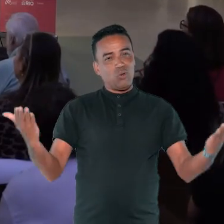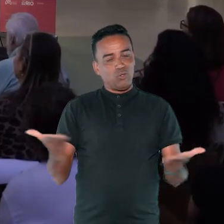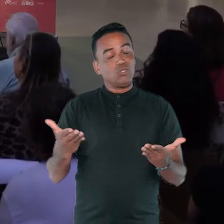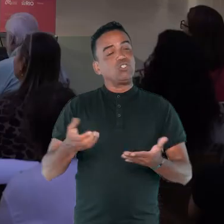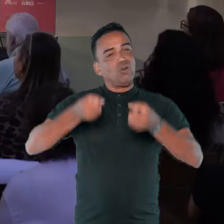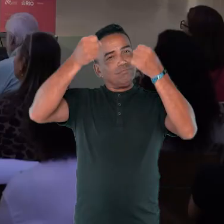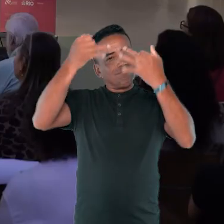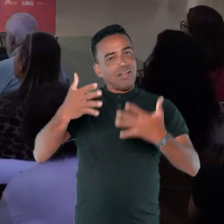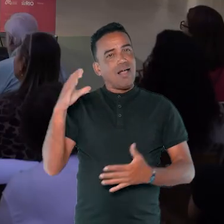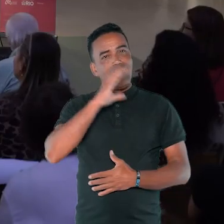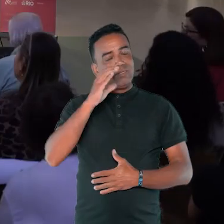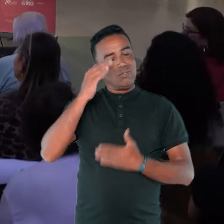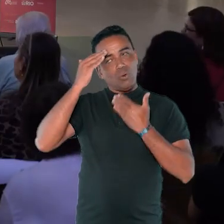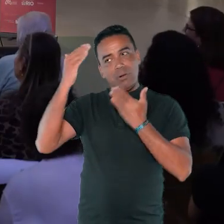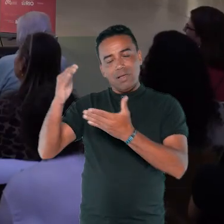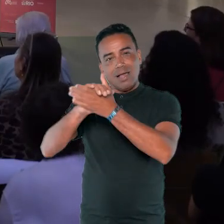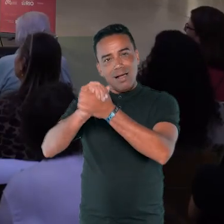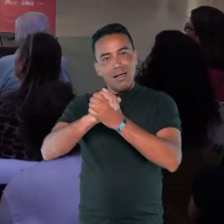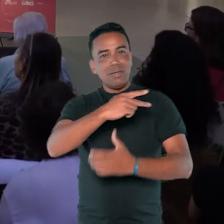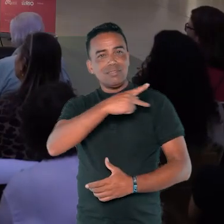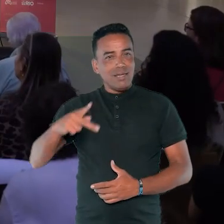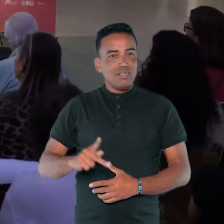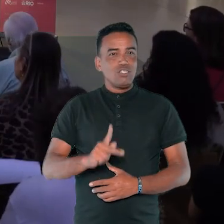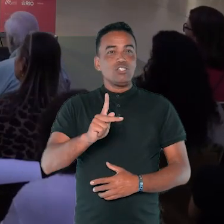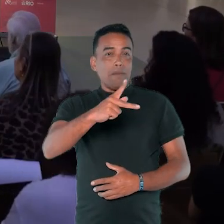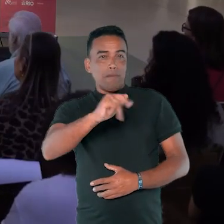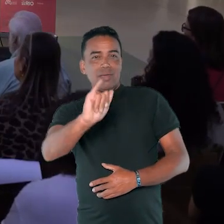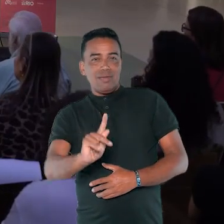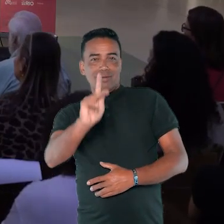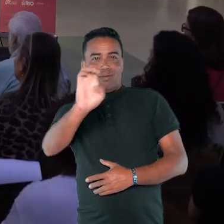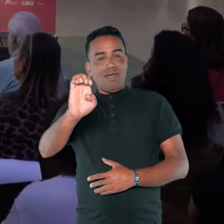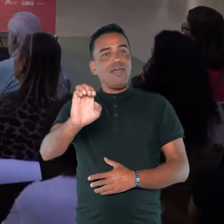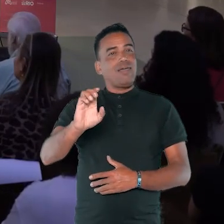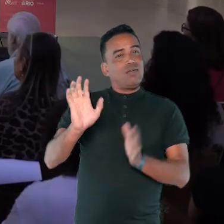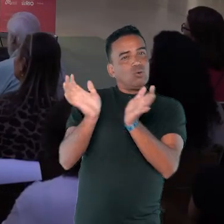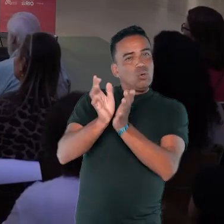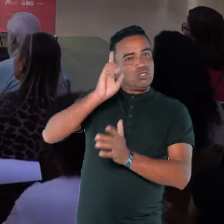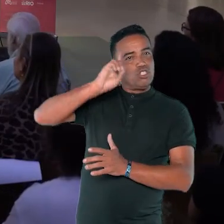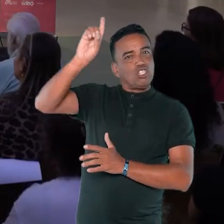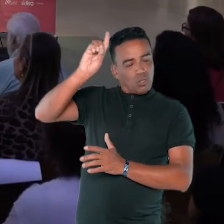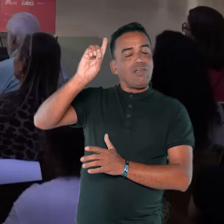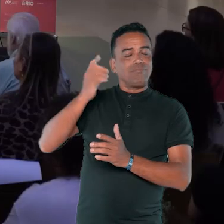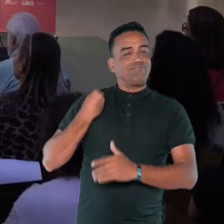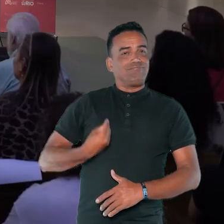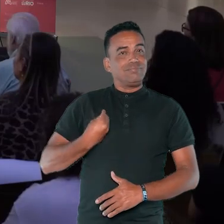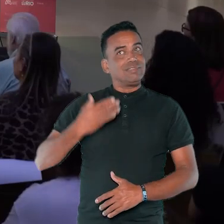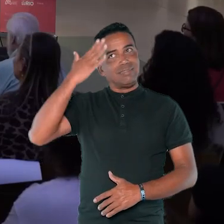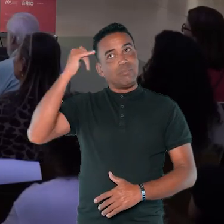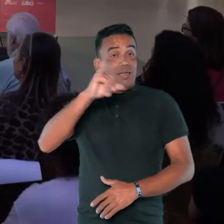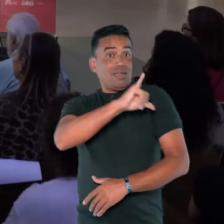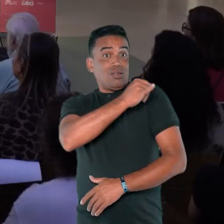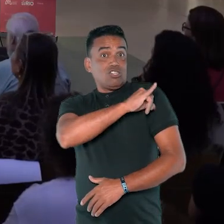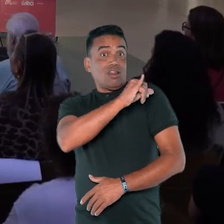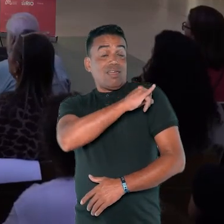água. Seu fundo é composto por um telão centralizado, rodeado por banners em tons de azul, verde, rosa, laranja